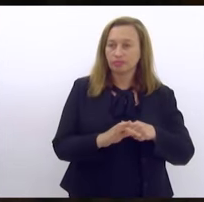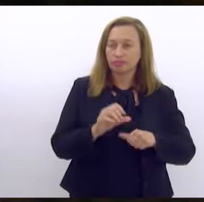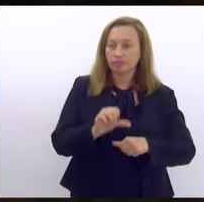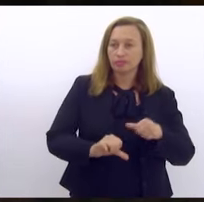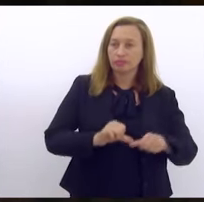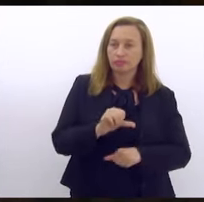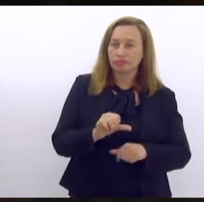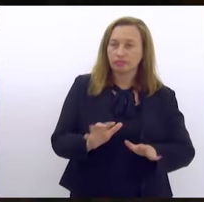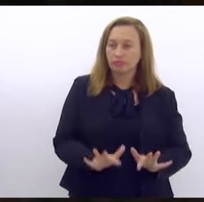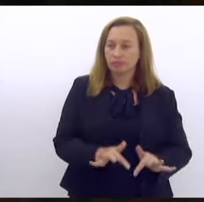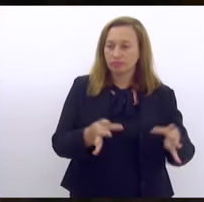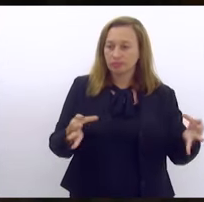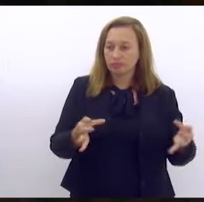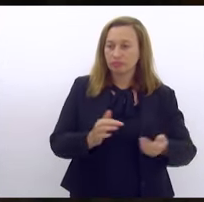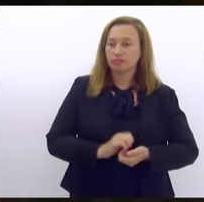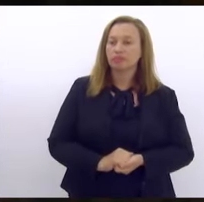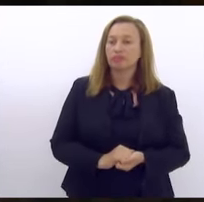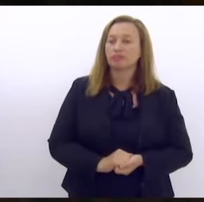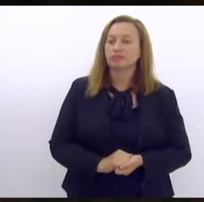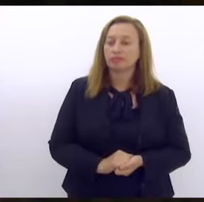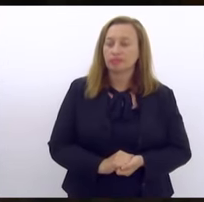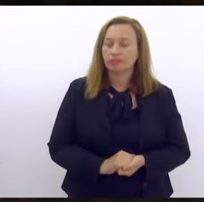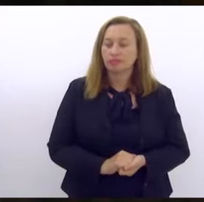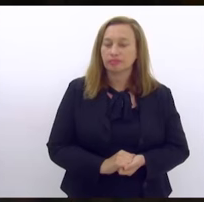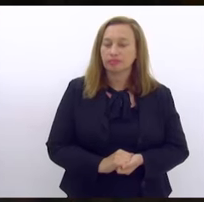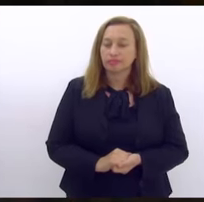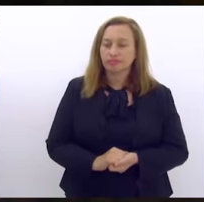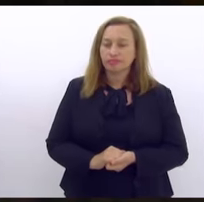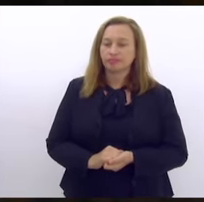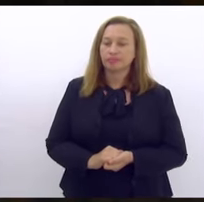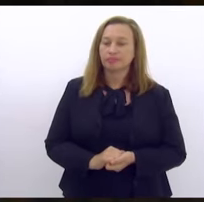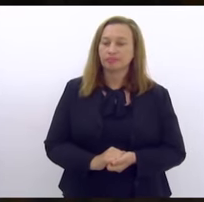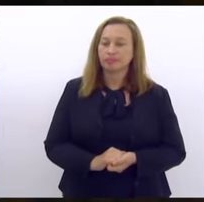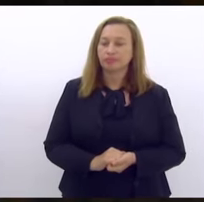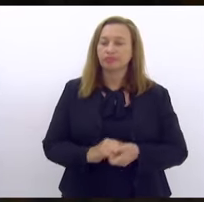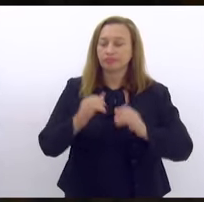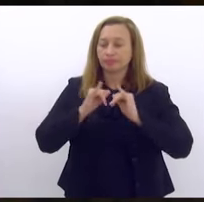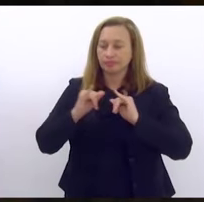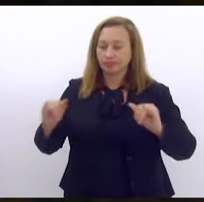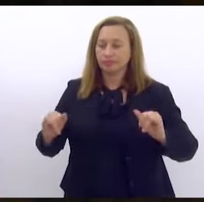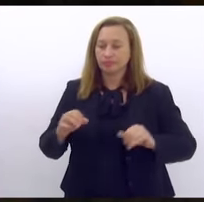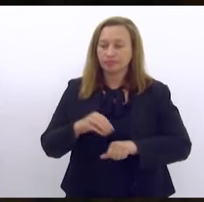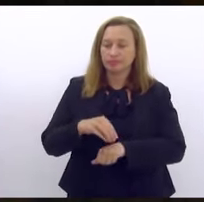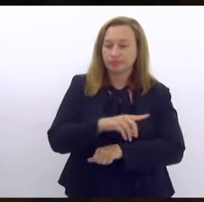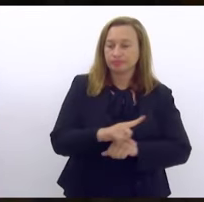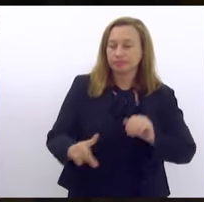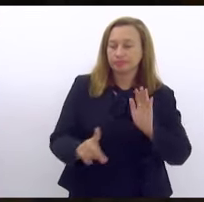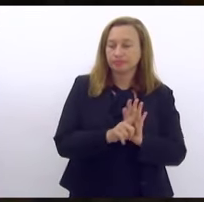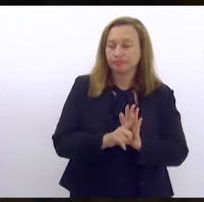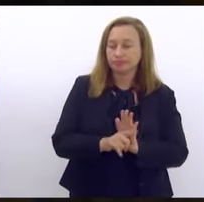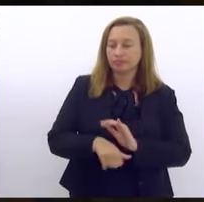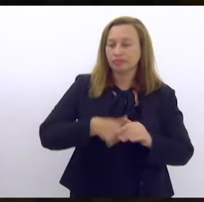para a transformação de indicação simples. Anuncio indicação